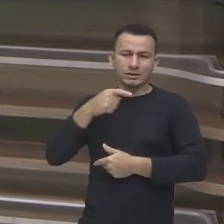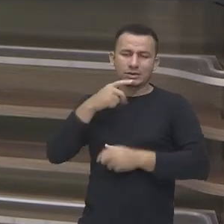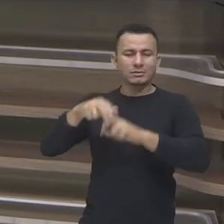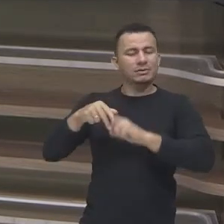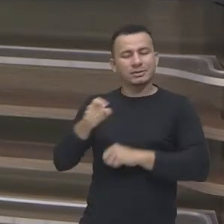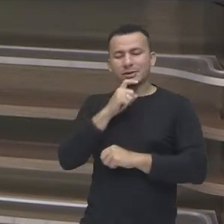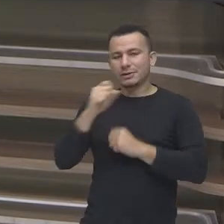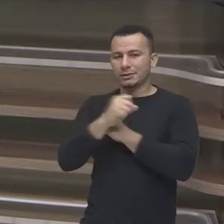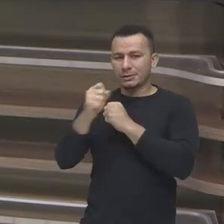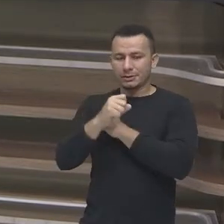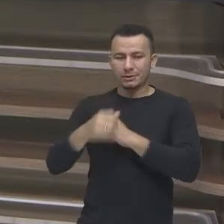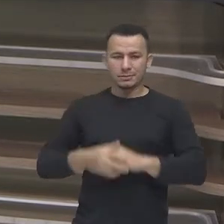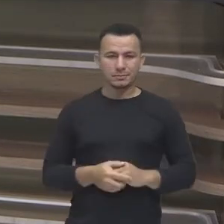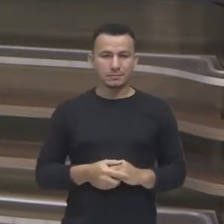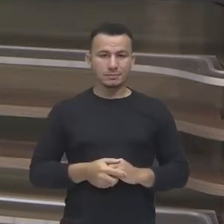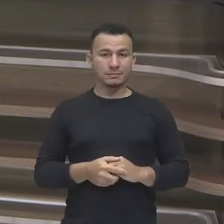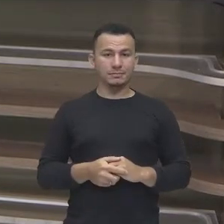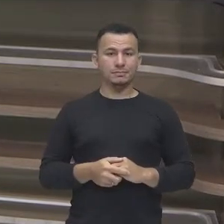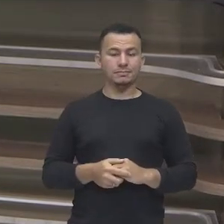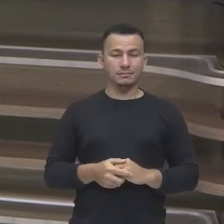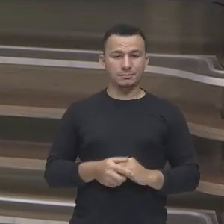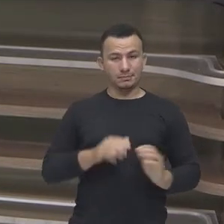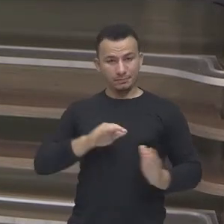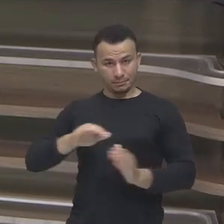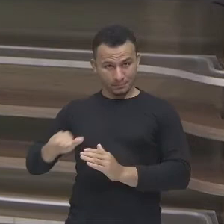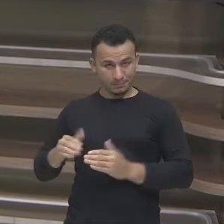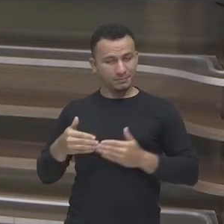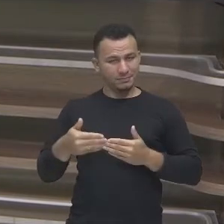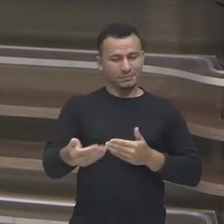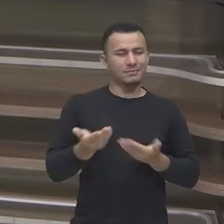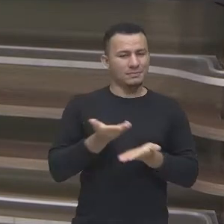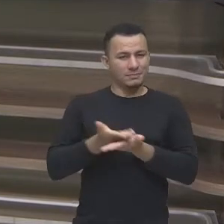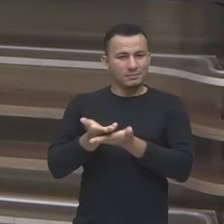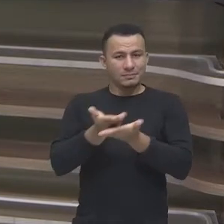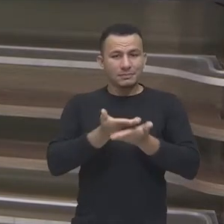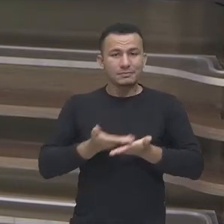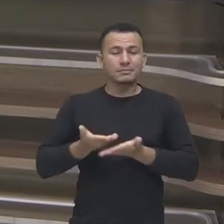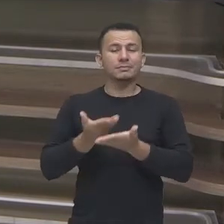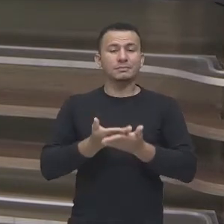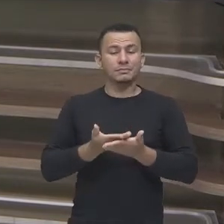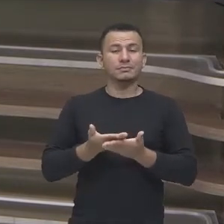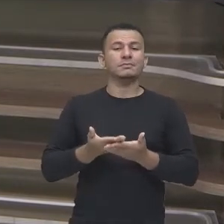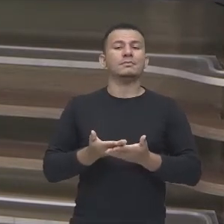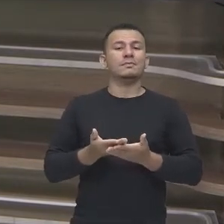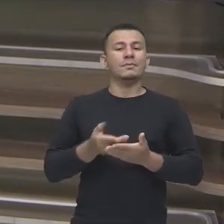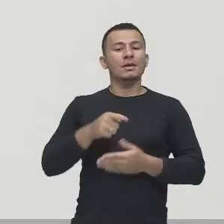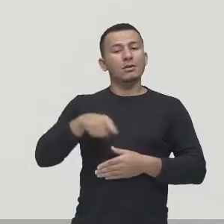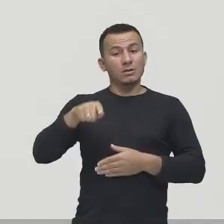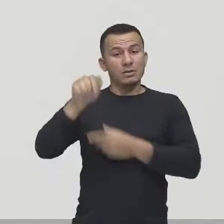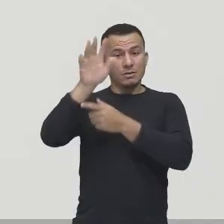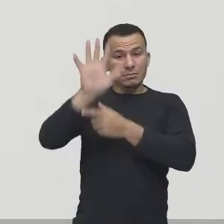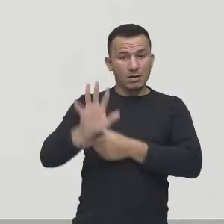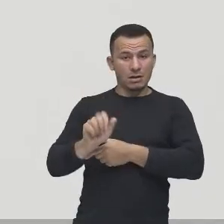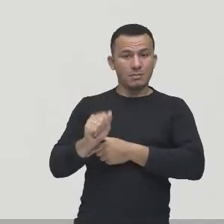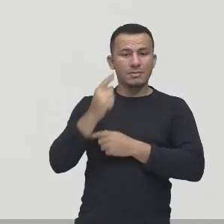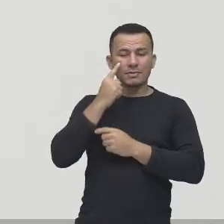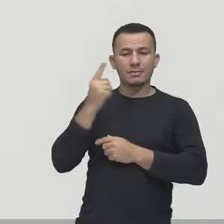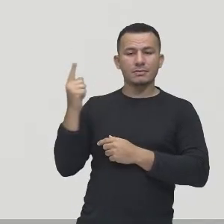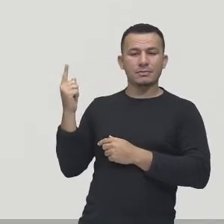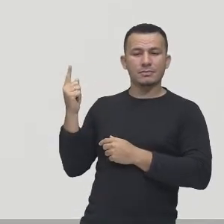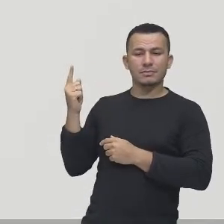frio. Continuando a aula, continuando aí, né, a gente vai ver apenas o mapa para você ver um pouco melhor, né?